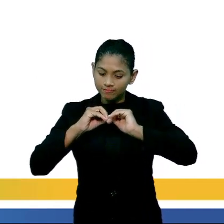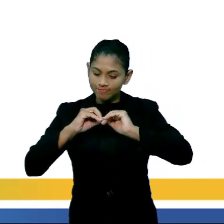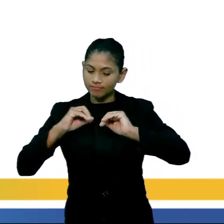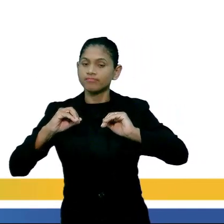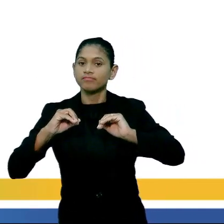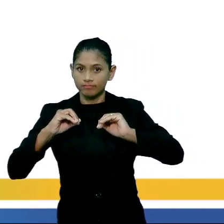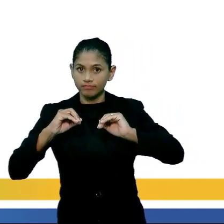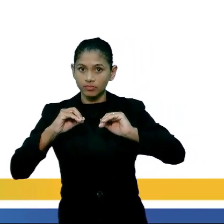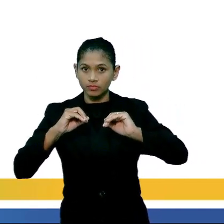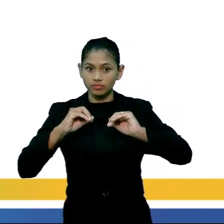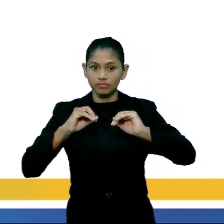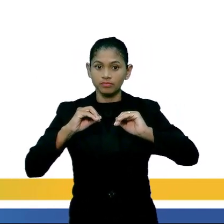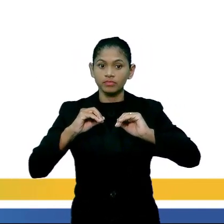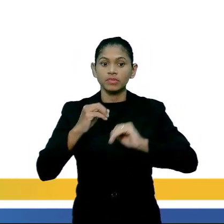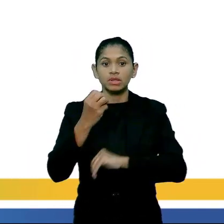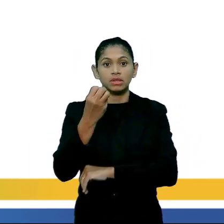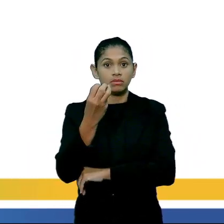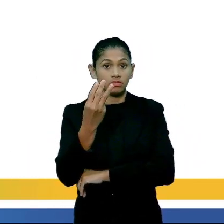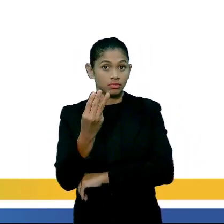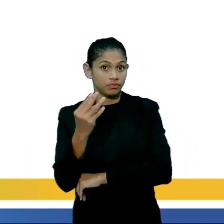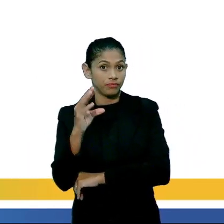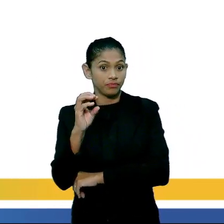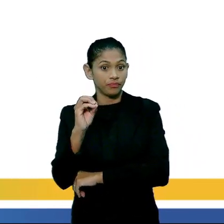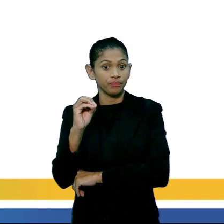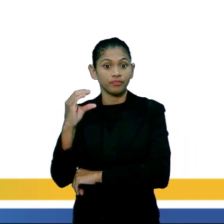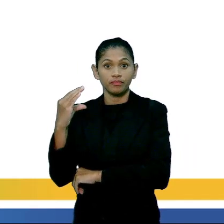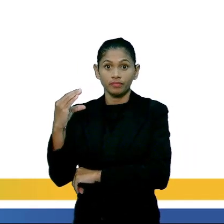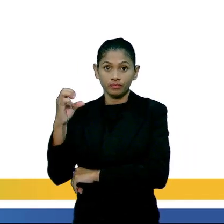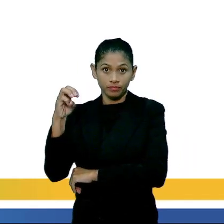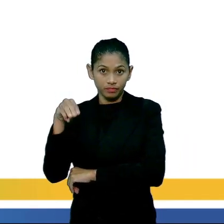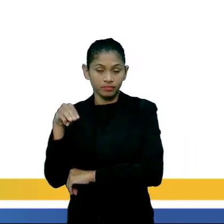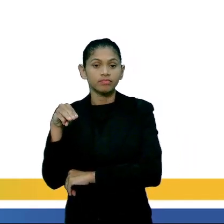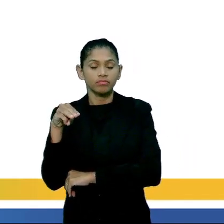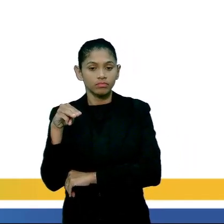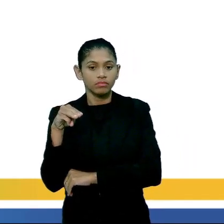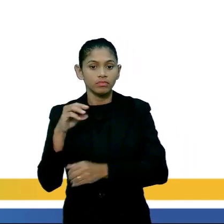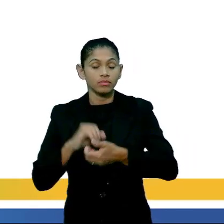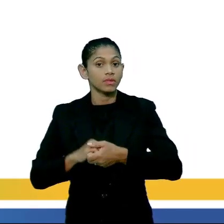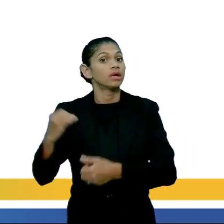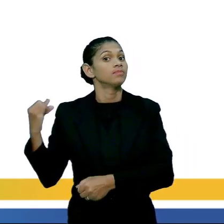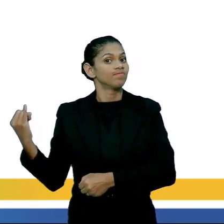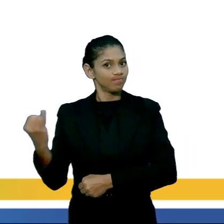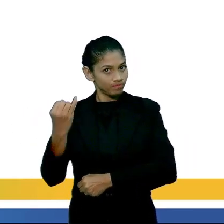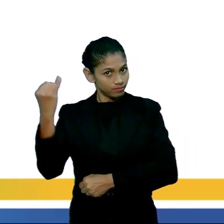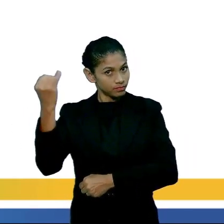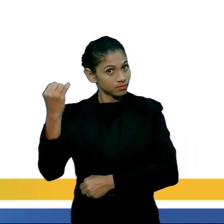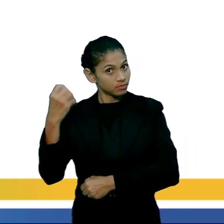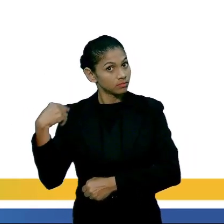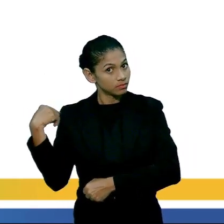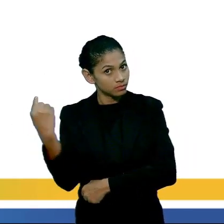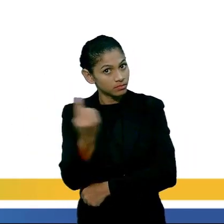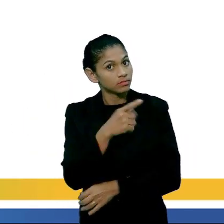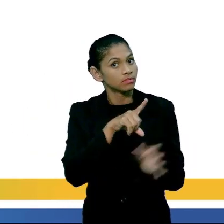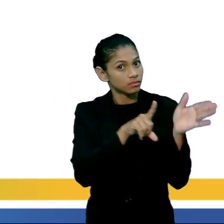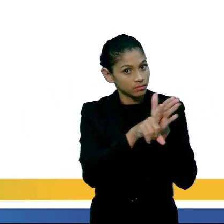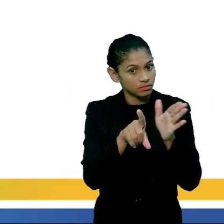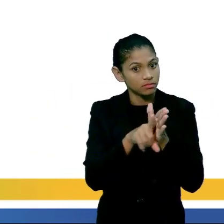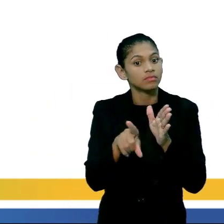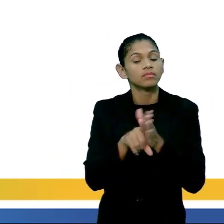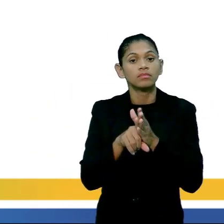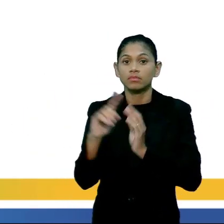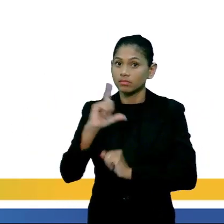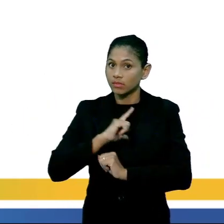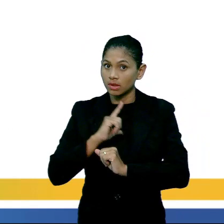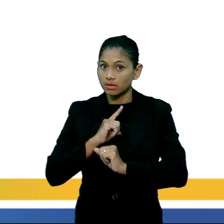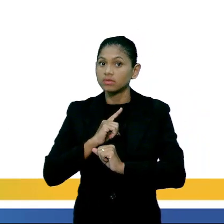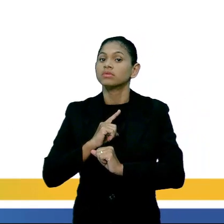centímetros de uma viga para outra, ok? Isso é bastante importante para a nossa questão. Está aqui a distância, ó,